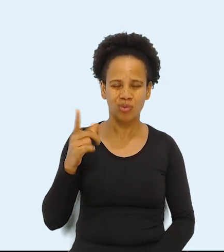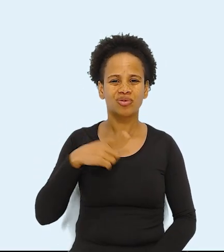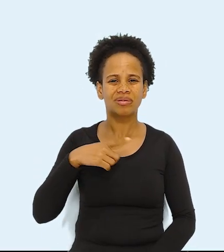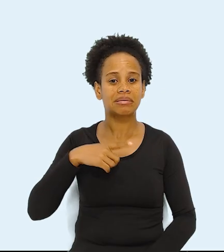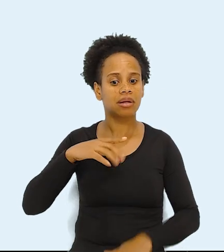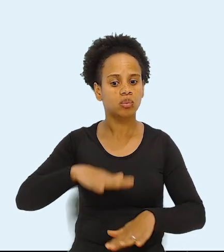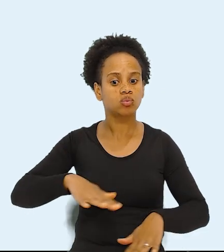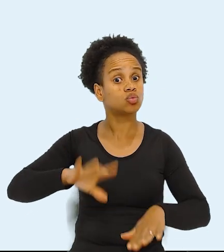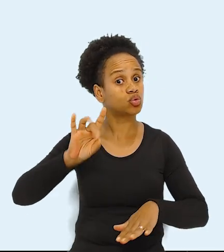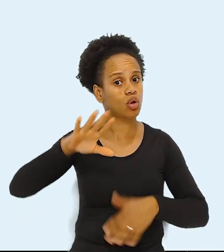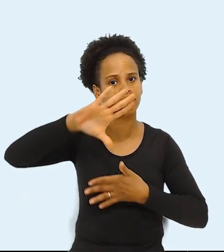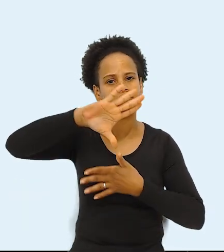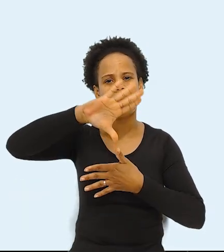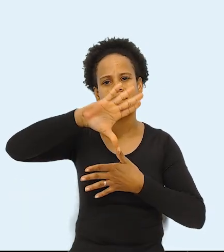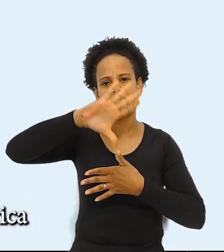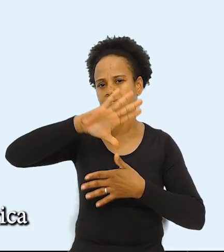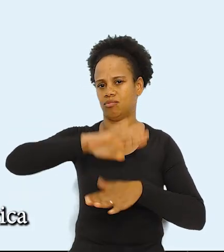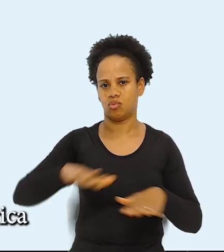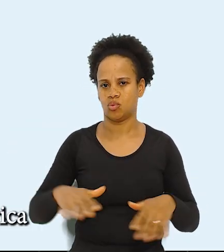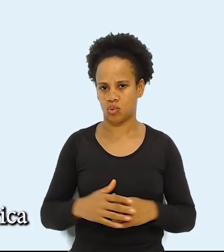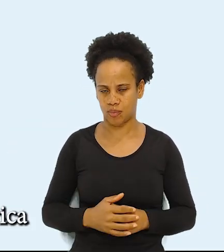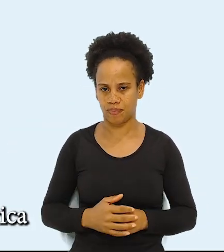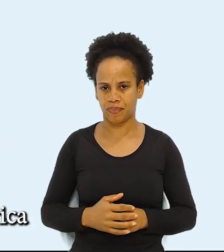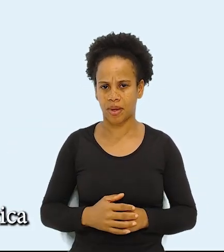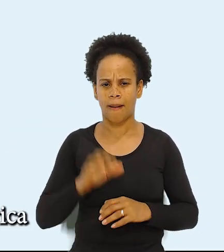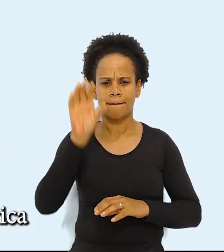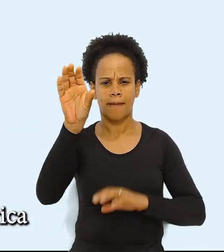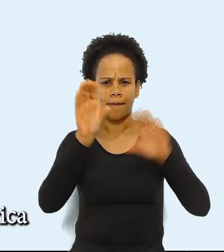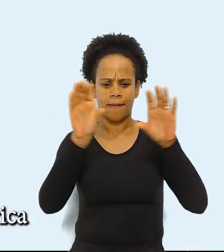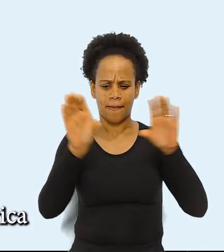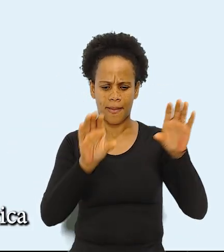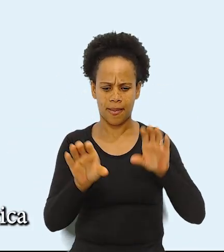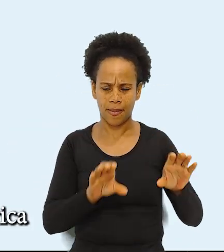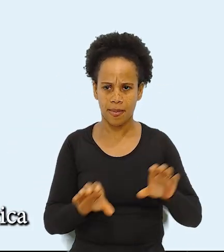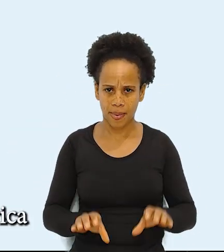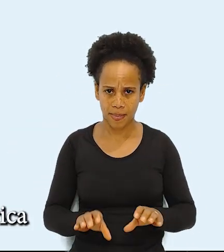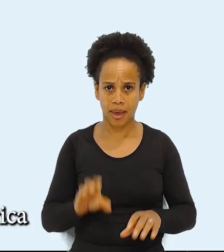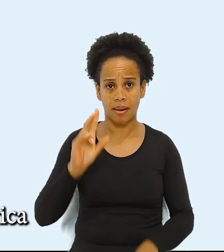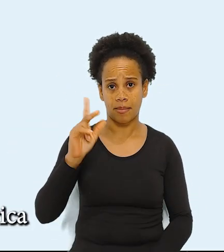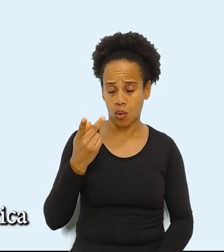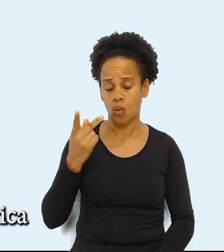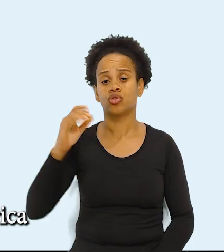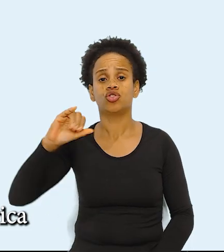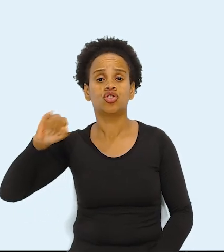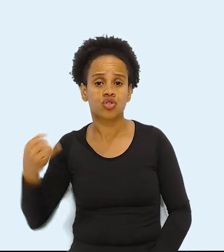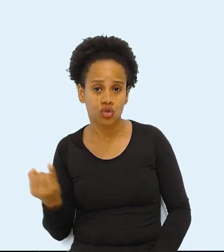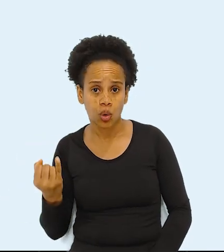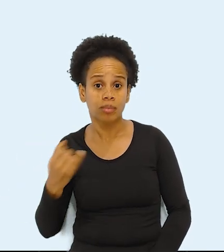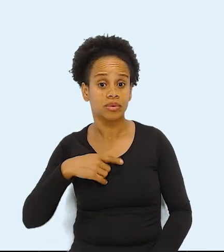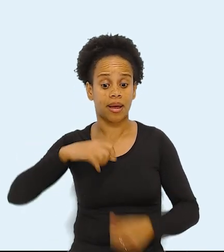existem no continente americano. A distribuição geográfica do Hemagogus antinomius se estende da